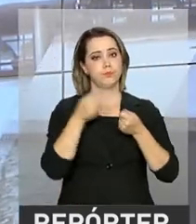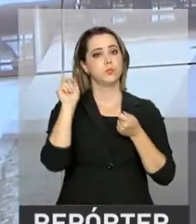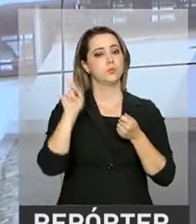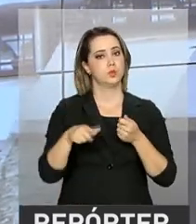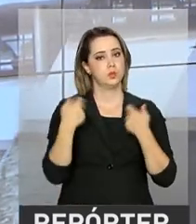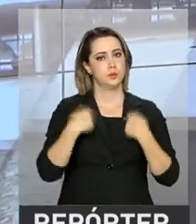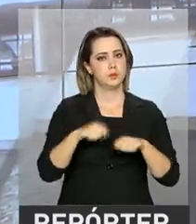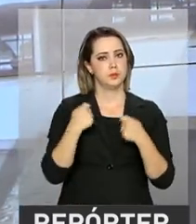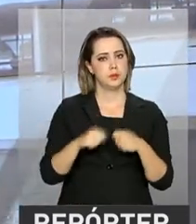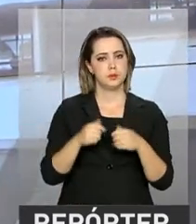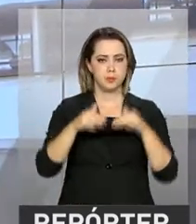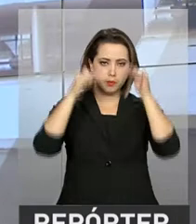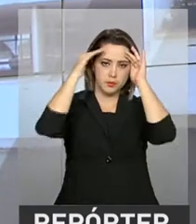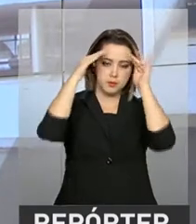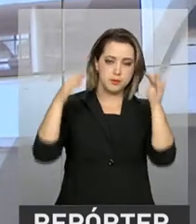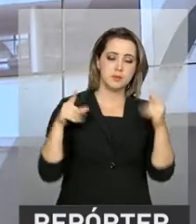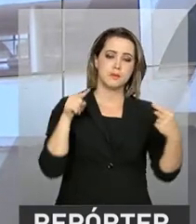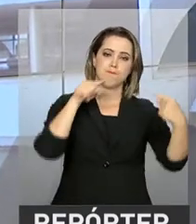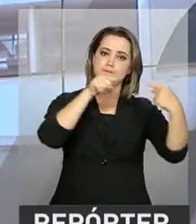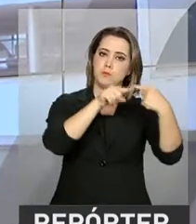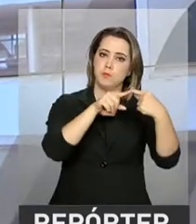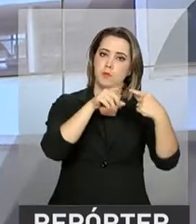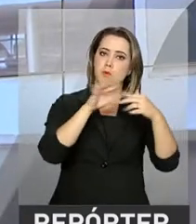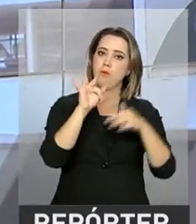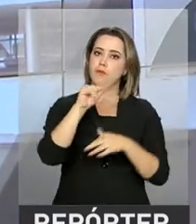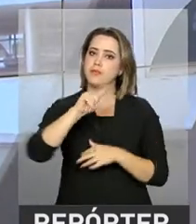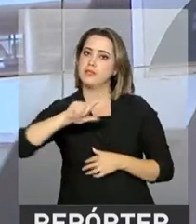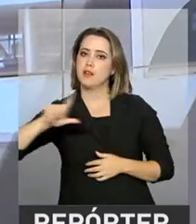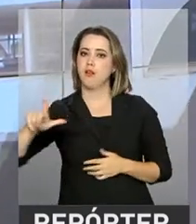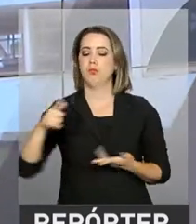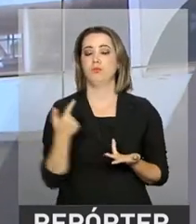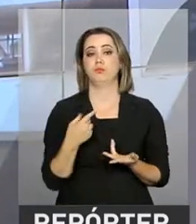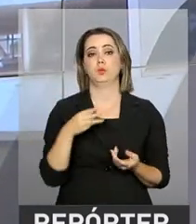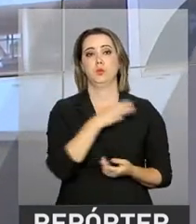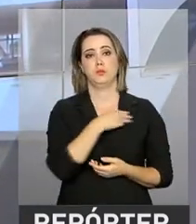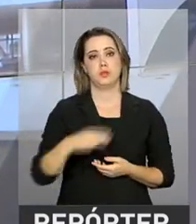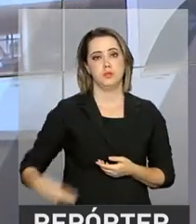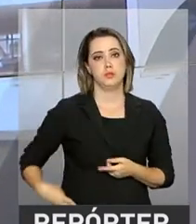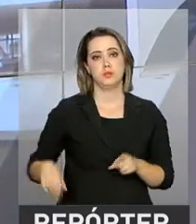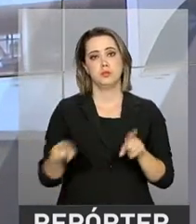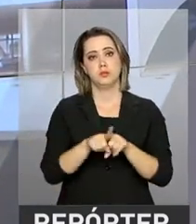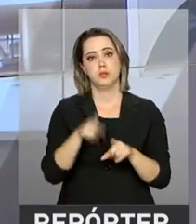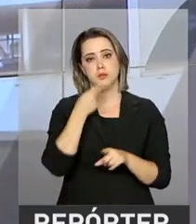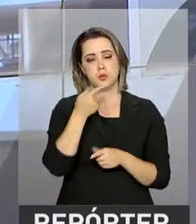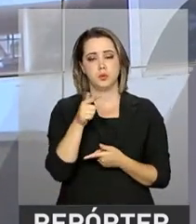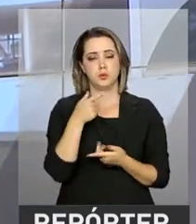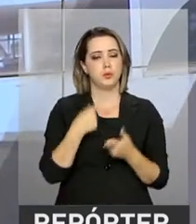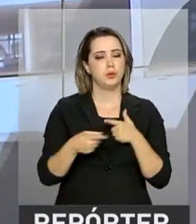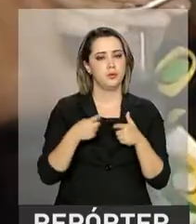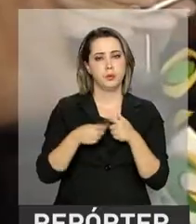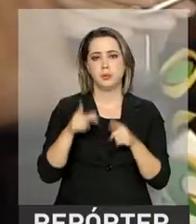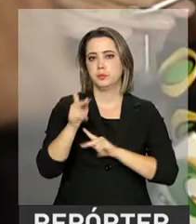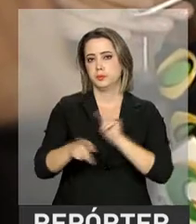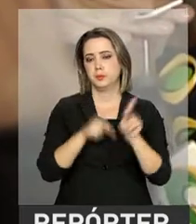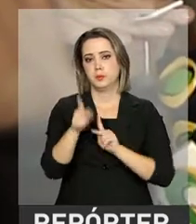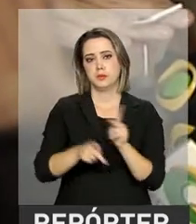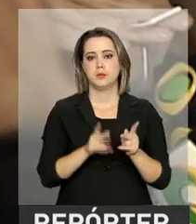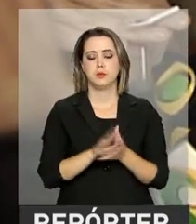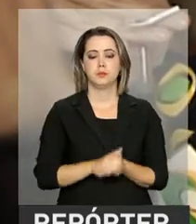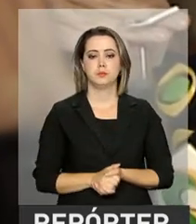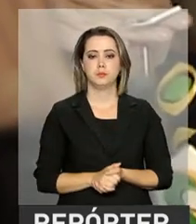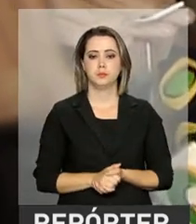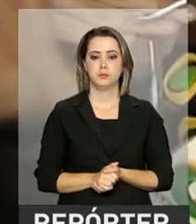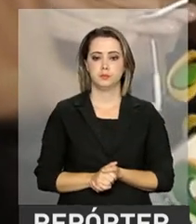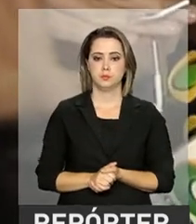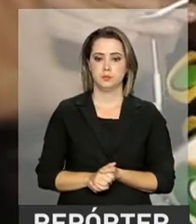cumpra a meta fiscal o ministro destacou também que a conta não vai penalizar a população a